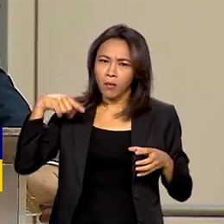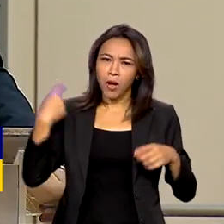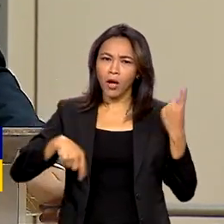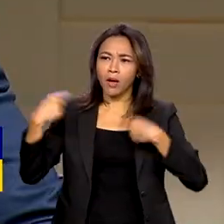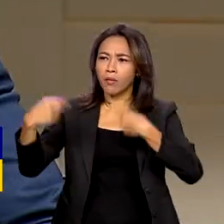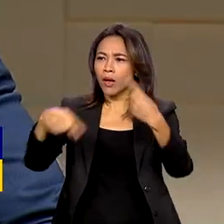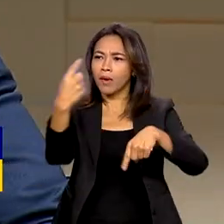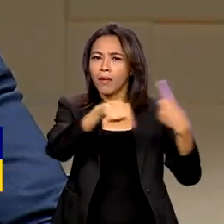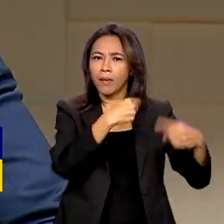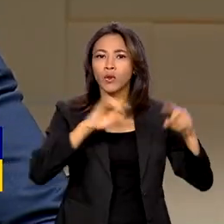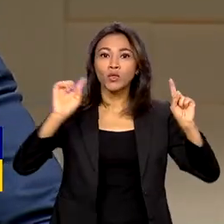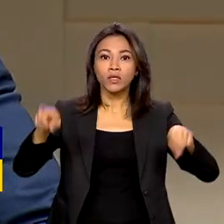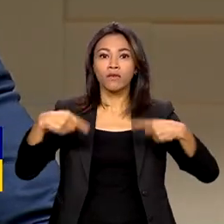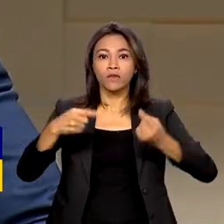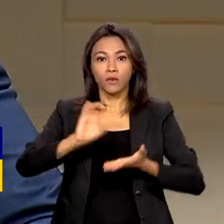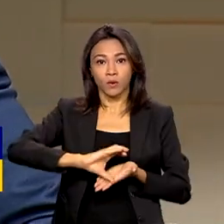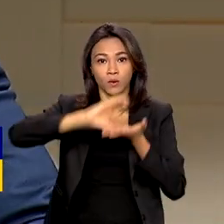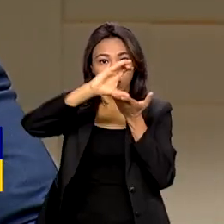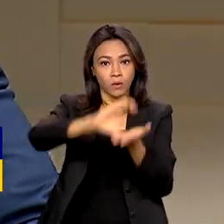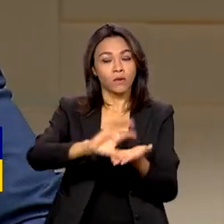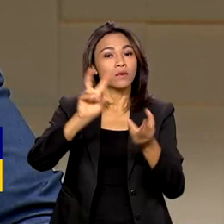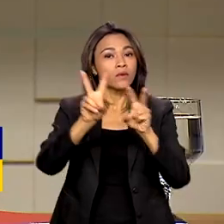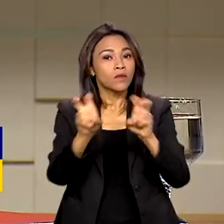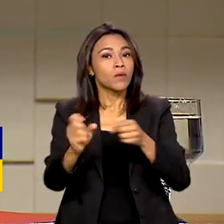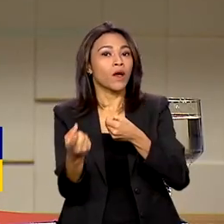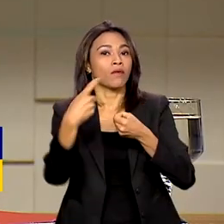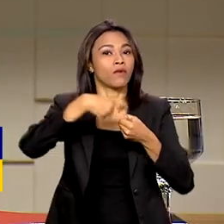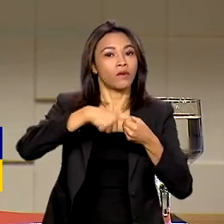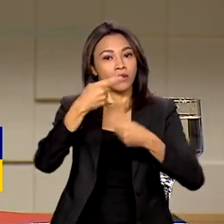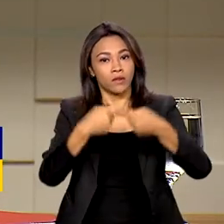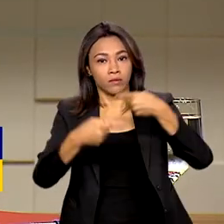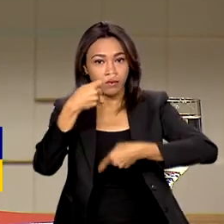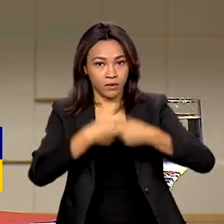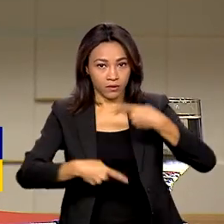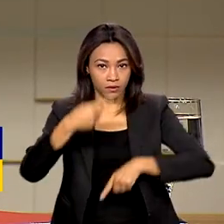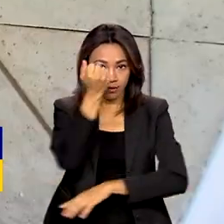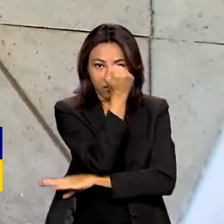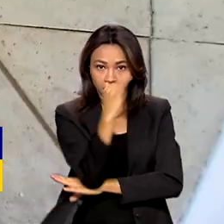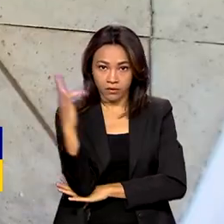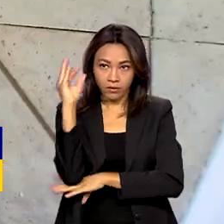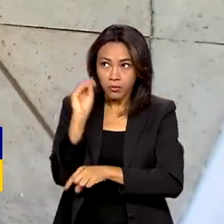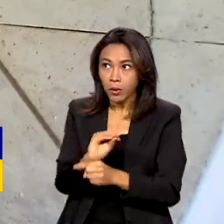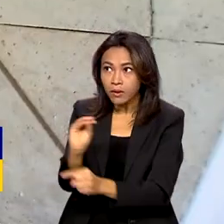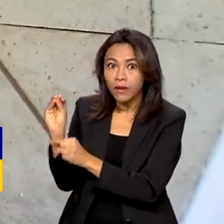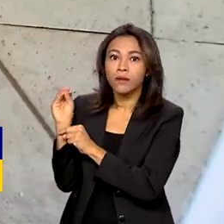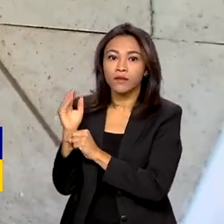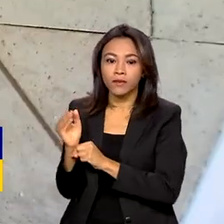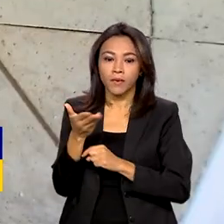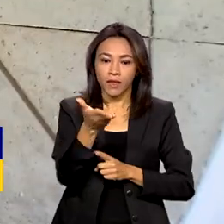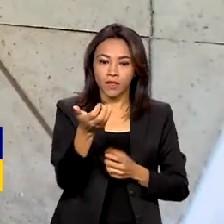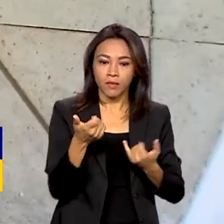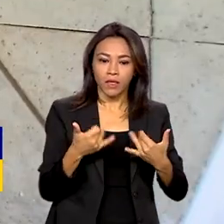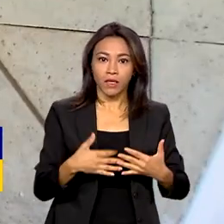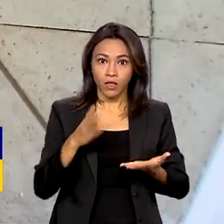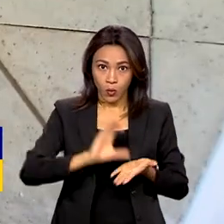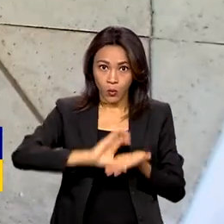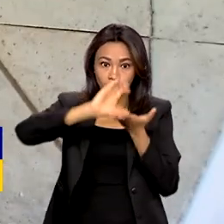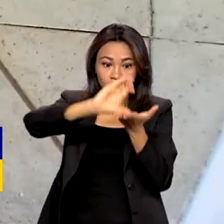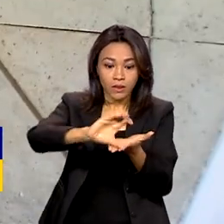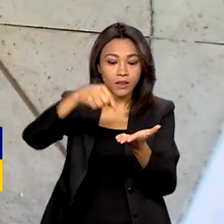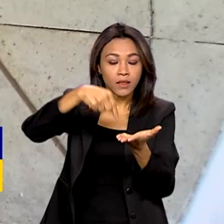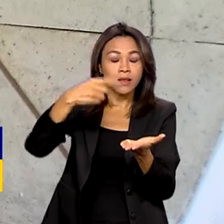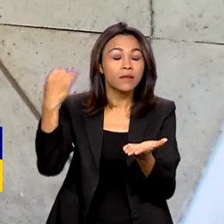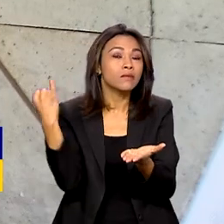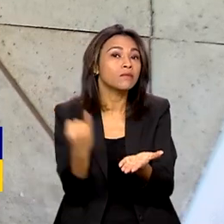do CONAMA no contexto de retomada das políticas socioambientais brasileiras. O CONAMA tem um papel muito decisivo na vida